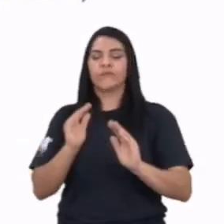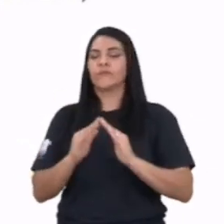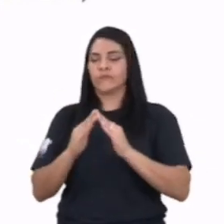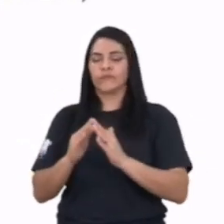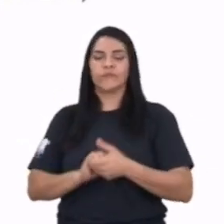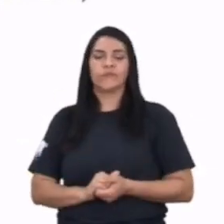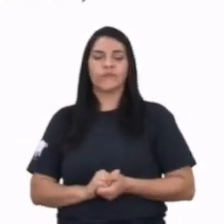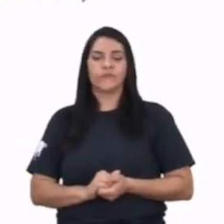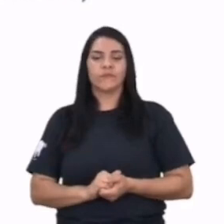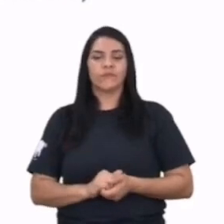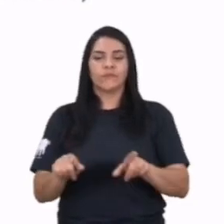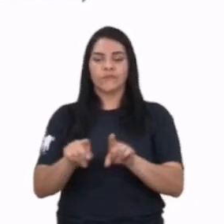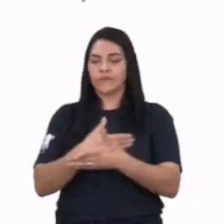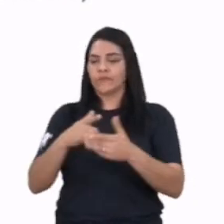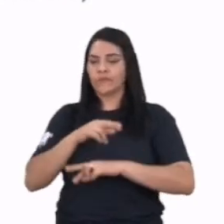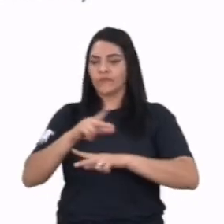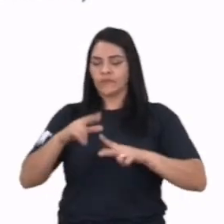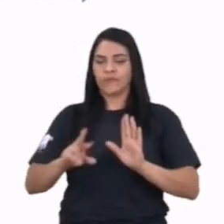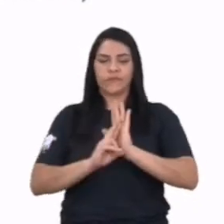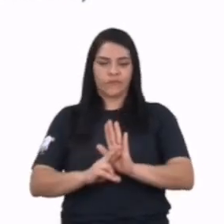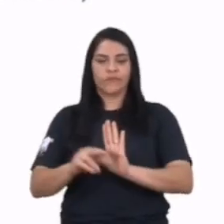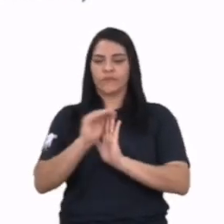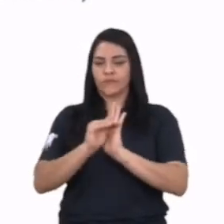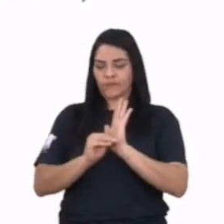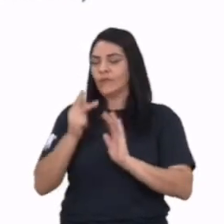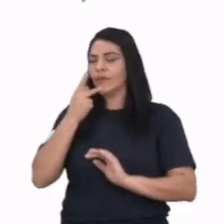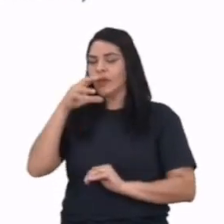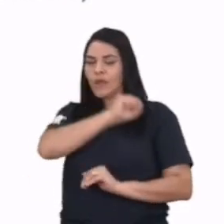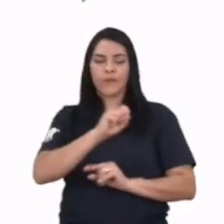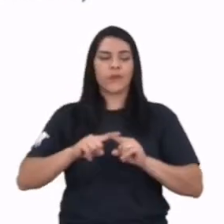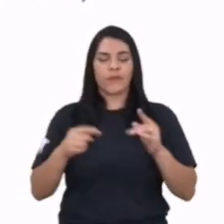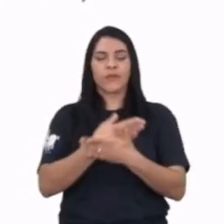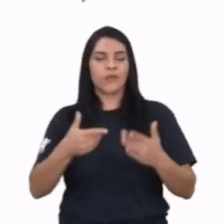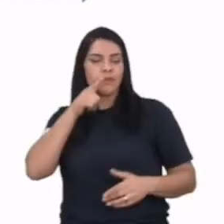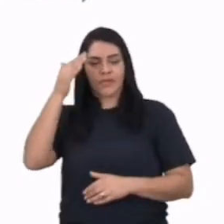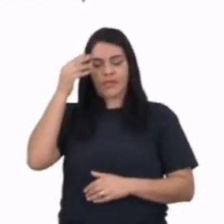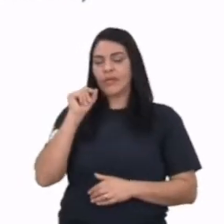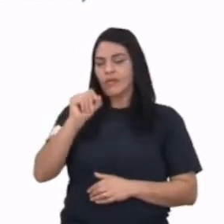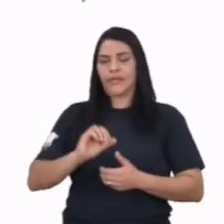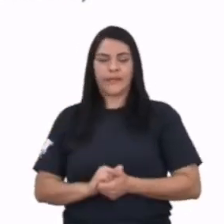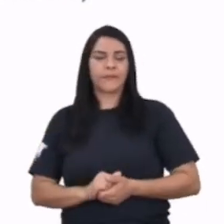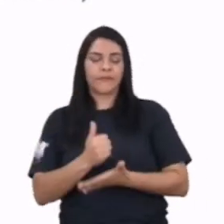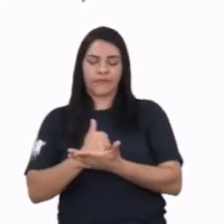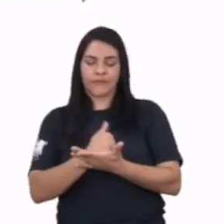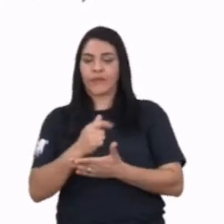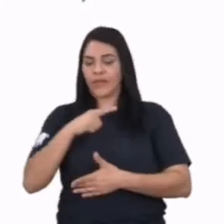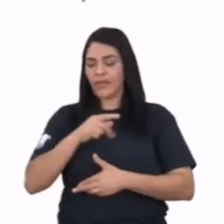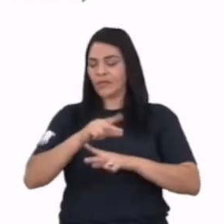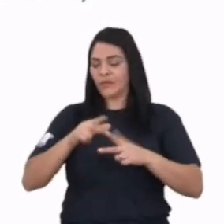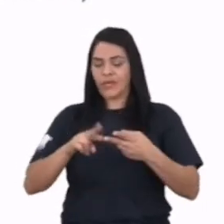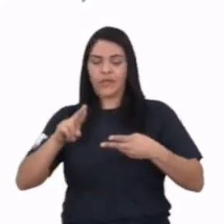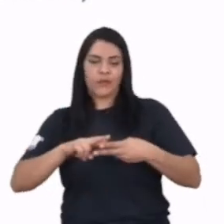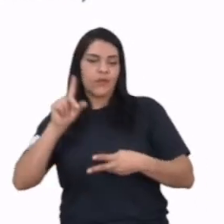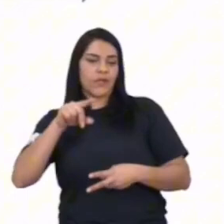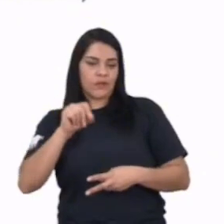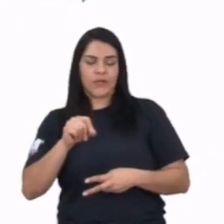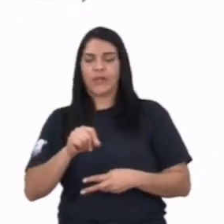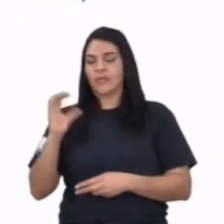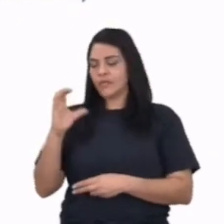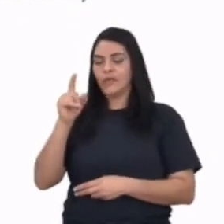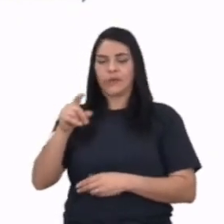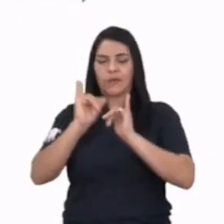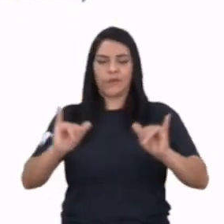casa. E a gente tem diferentes referenciais teóricos, acho que aqui eu vou falar bem rapidinho, mas só a gente entende que o game ele tem diferentes recursos, né? Que já são